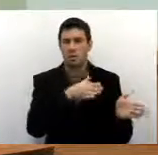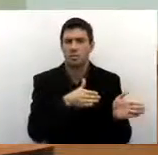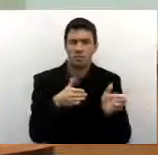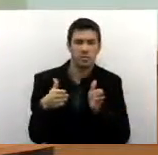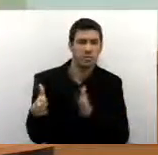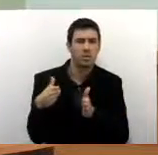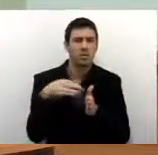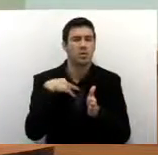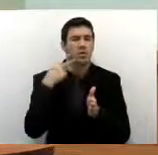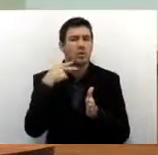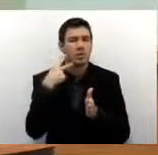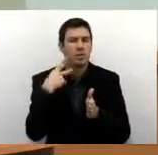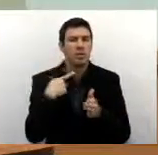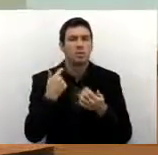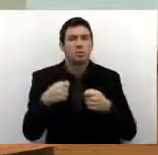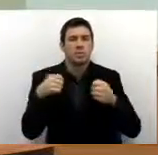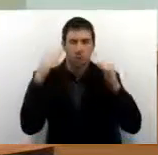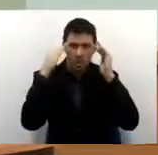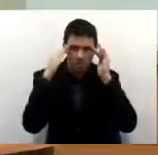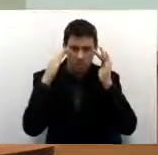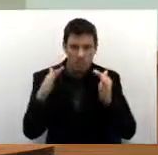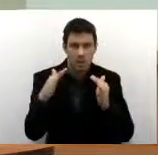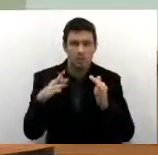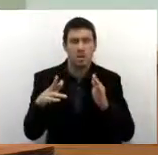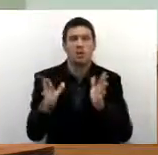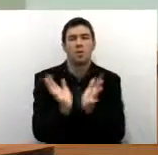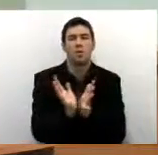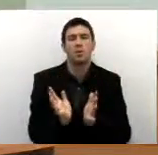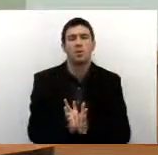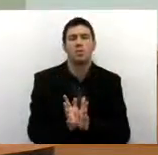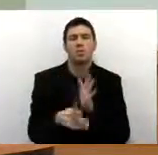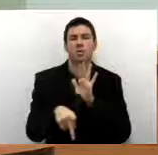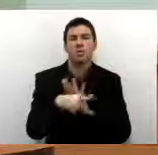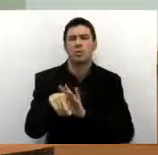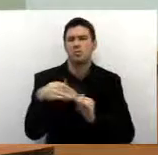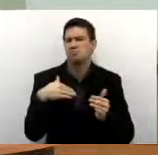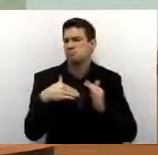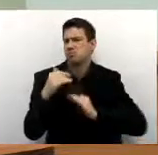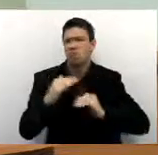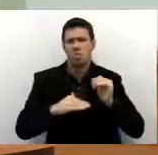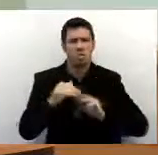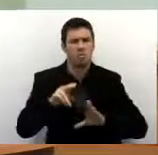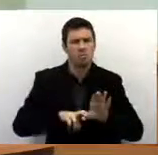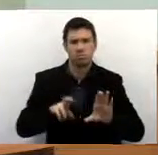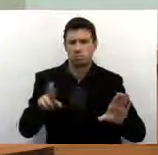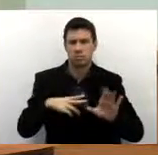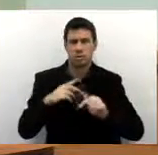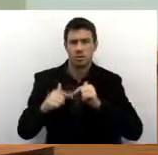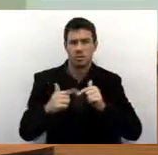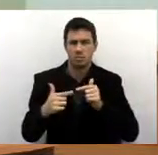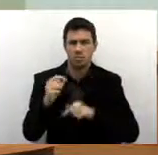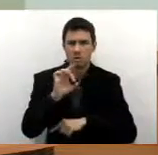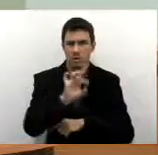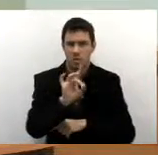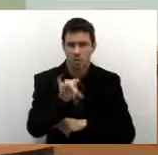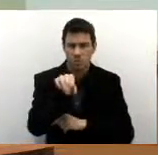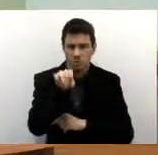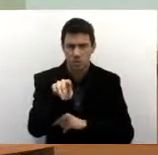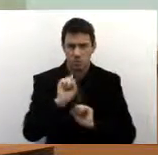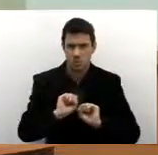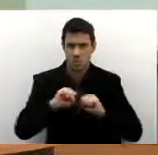vereador. Temos que respeitar o espírito de corpo, independente de posição ideológica de cada vereador. Aqui nessa casa, vossa excelência